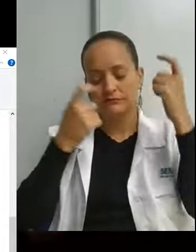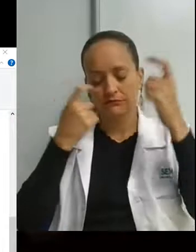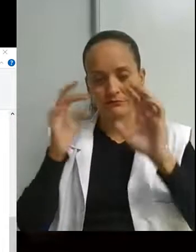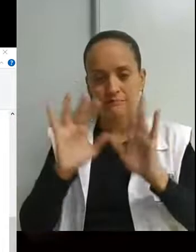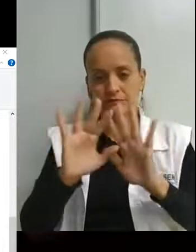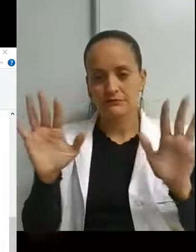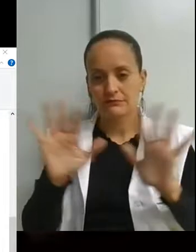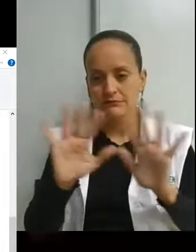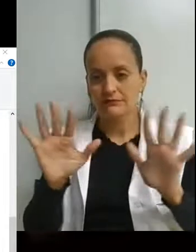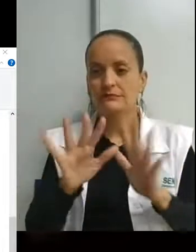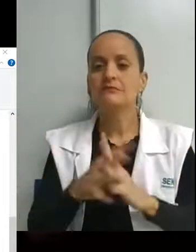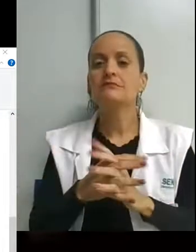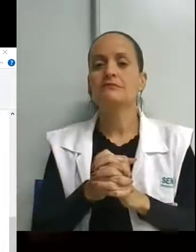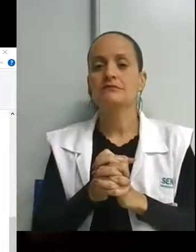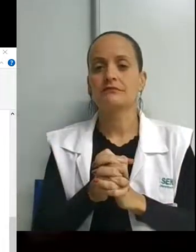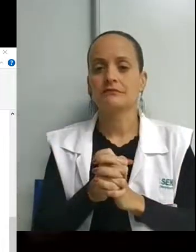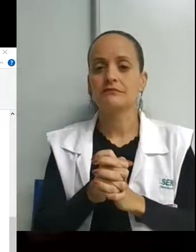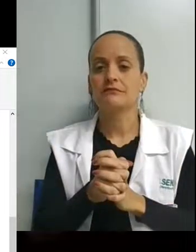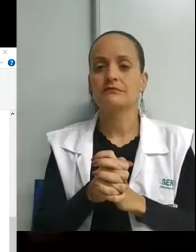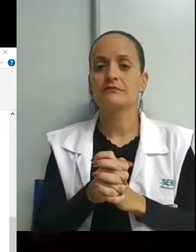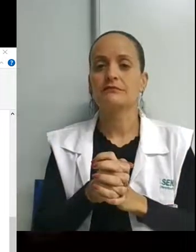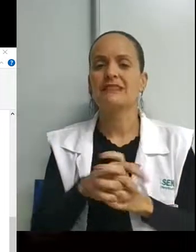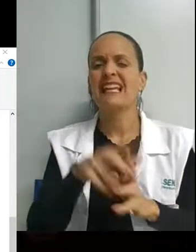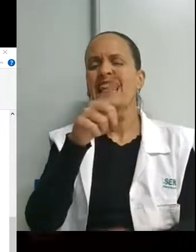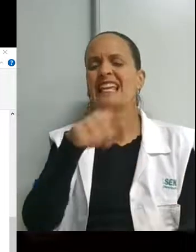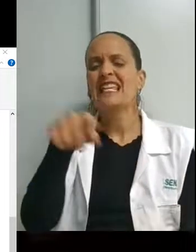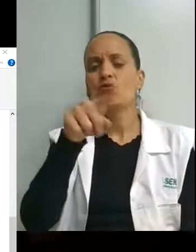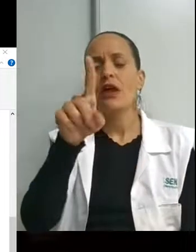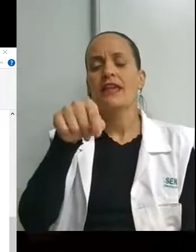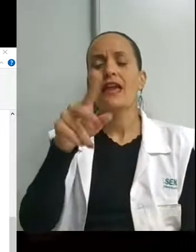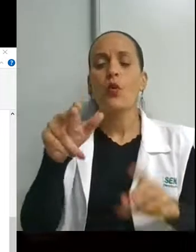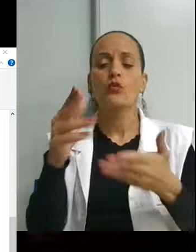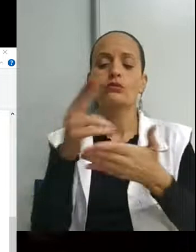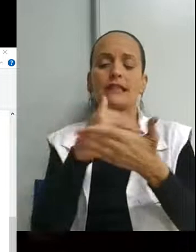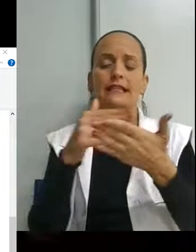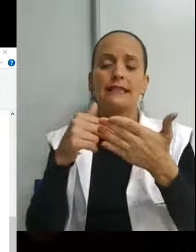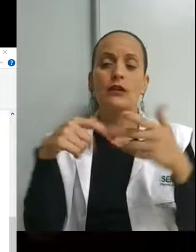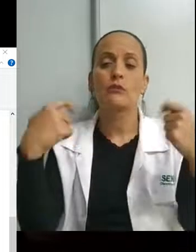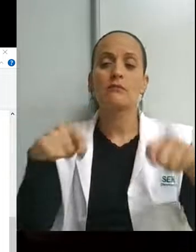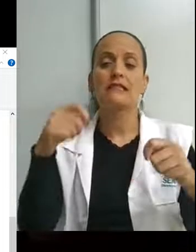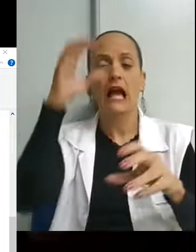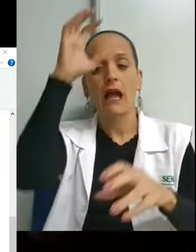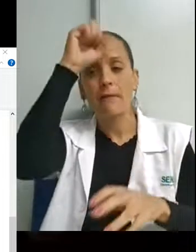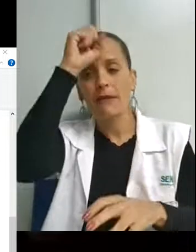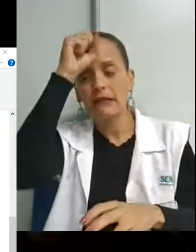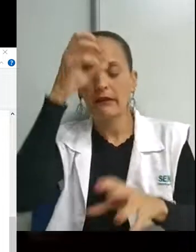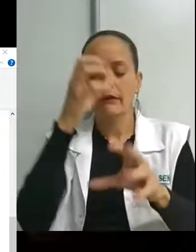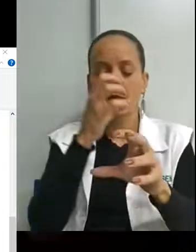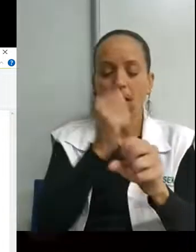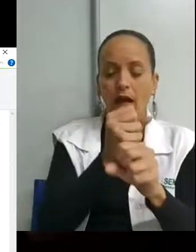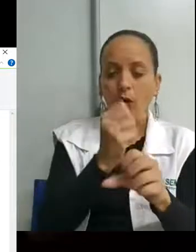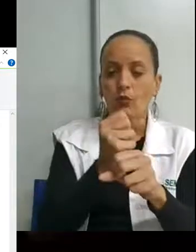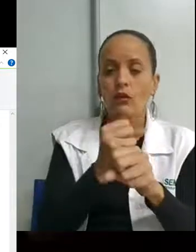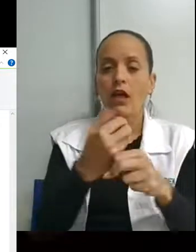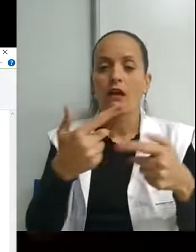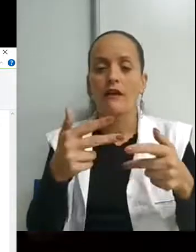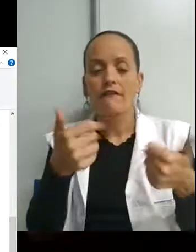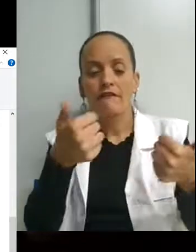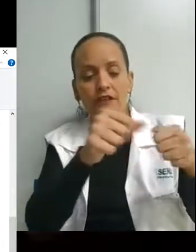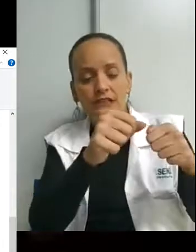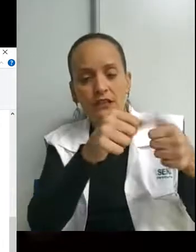ó, isso aqui é relacionado mais à parte de instalações elétricas prediais, né? Que a gente geralmente faz essas análises,